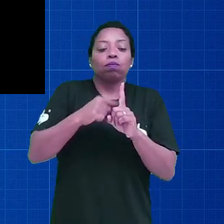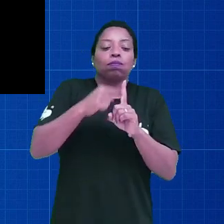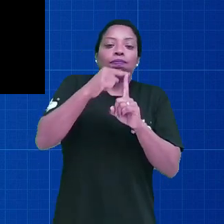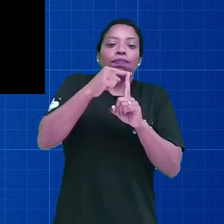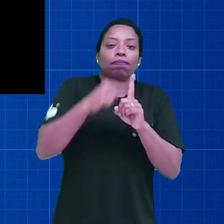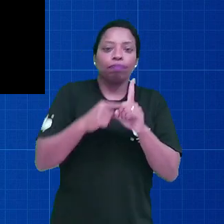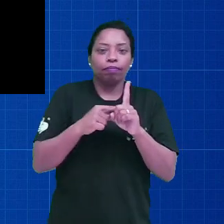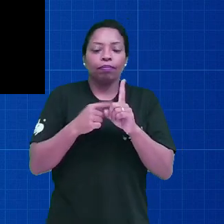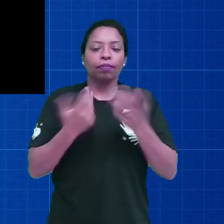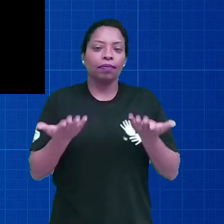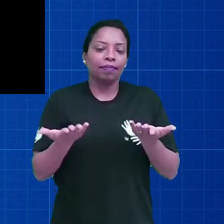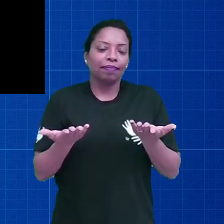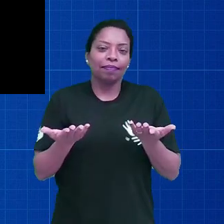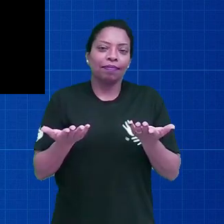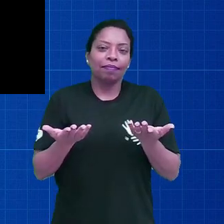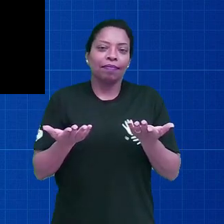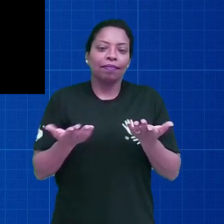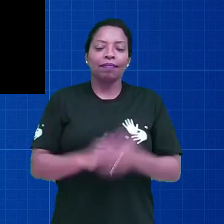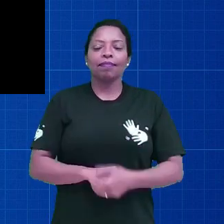de urbanização.